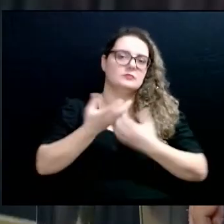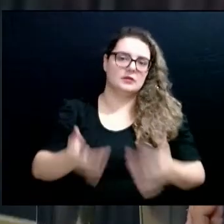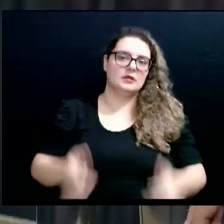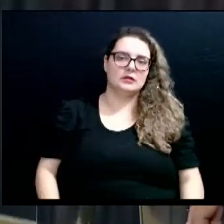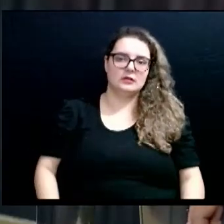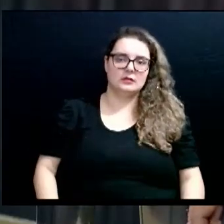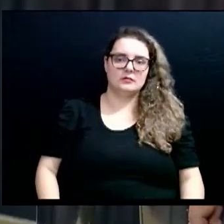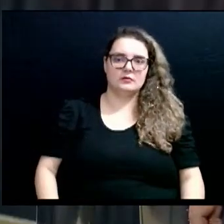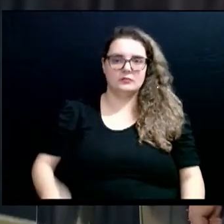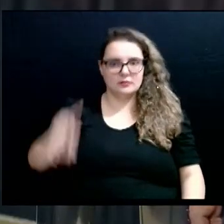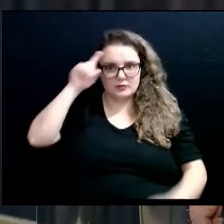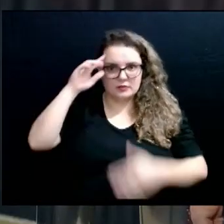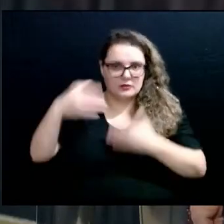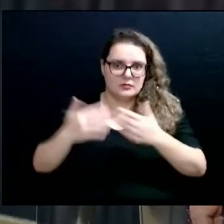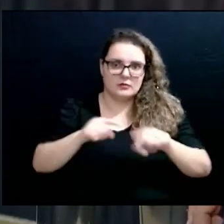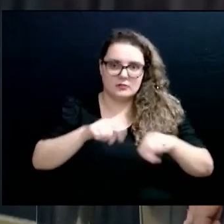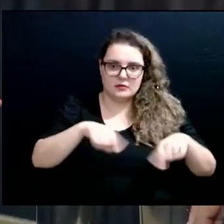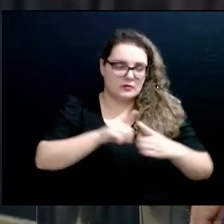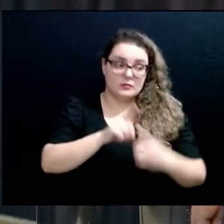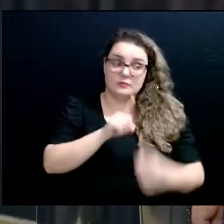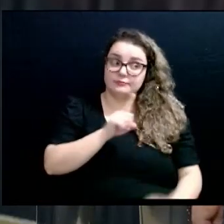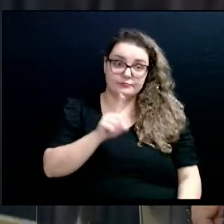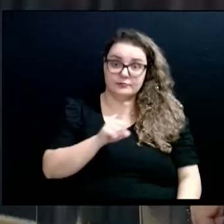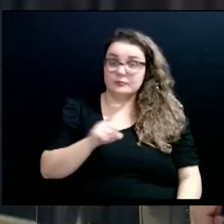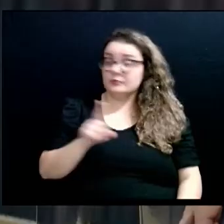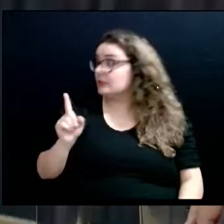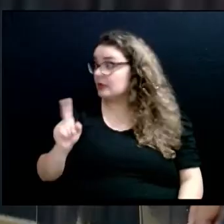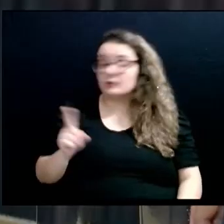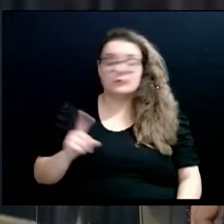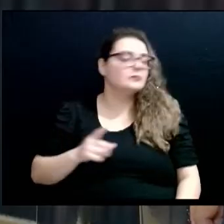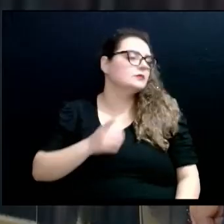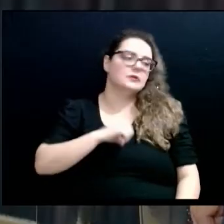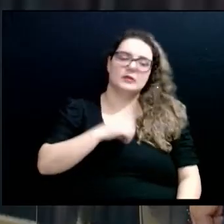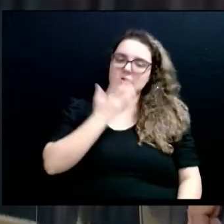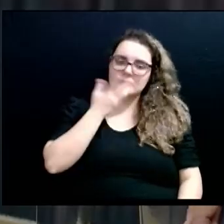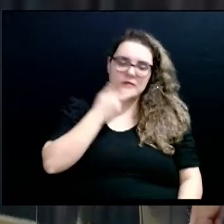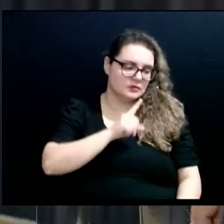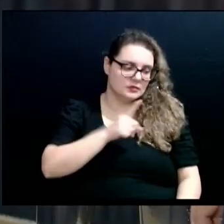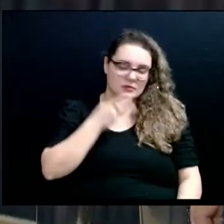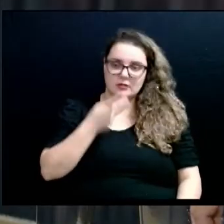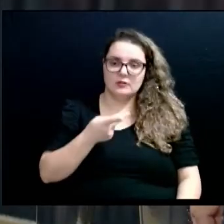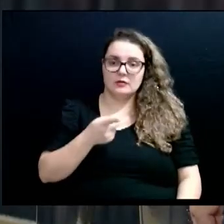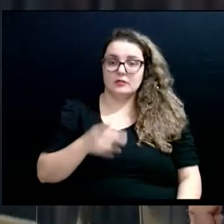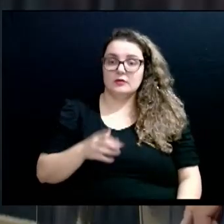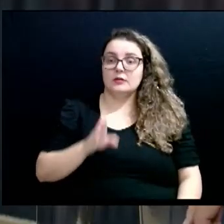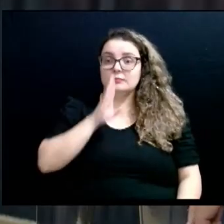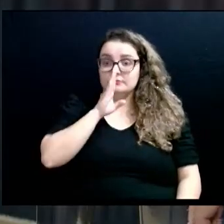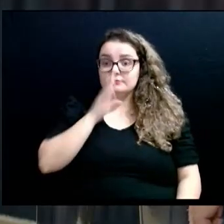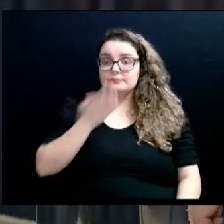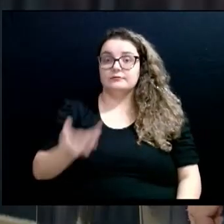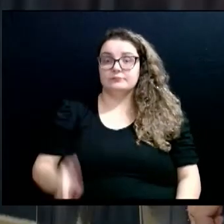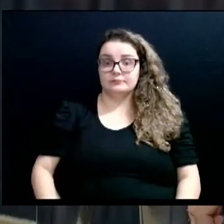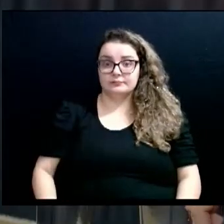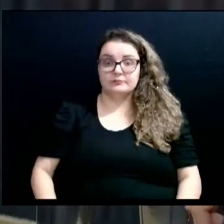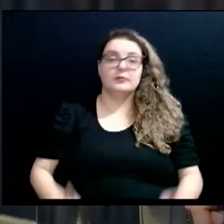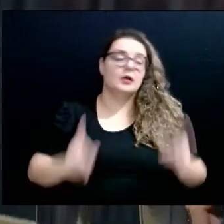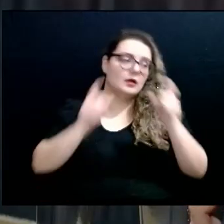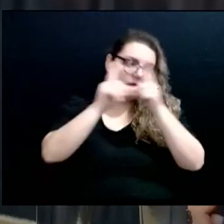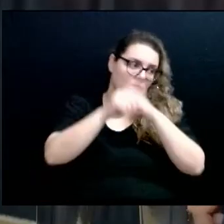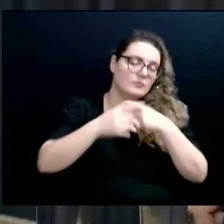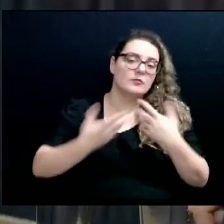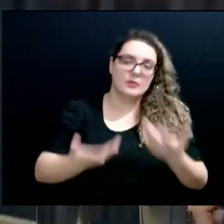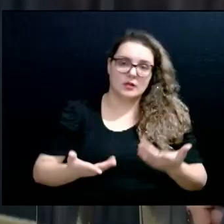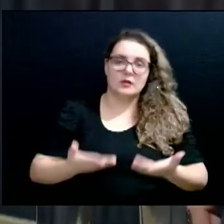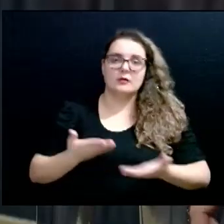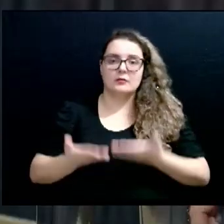clínica a gente vê que não, que tem muita Não. criança que também não fala, Olha né? isso, o silêncio Que é complicado. É mais difícil pra gente, Aham. né? Com